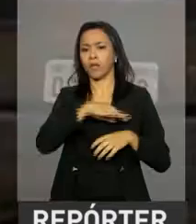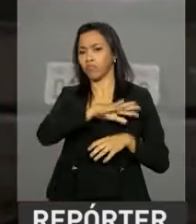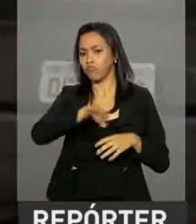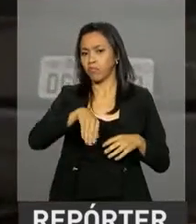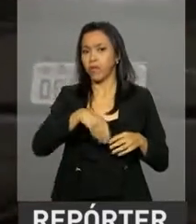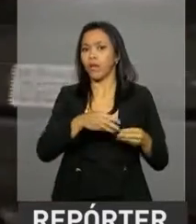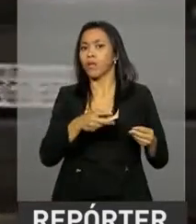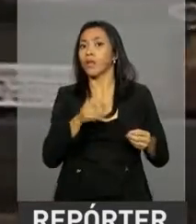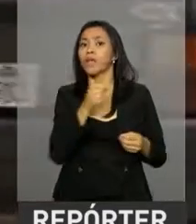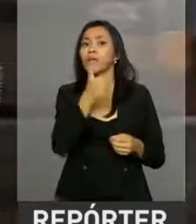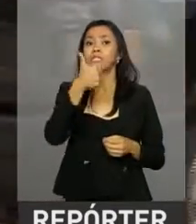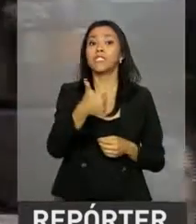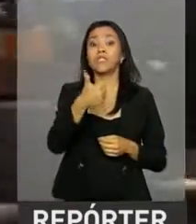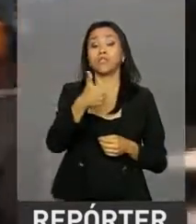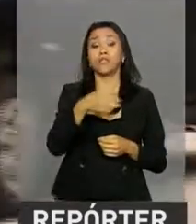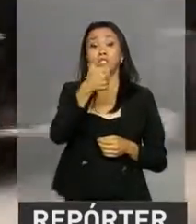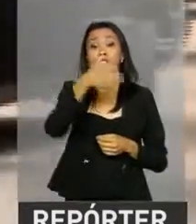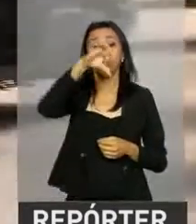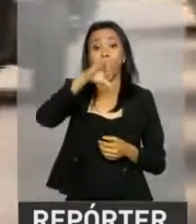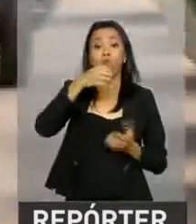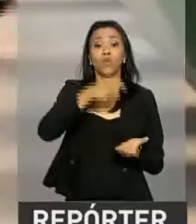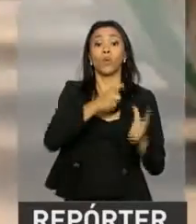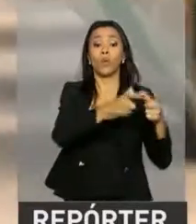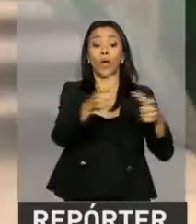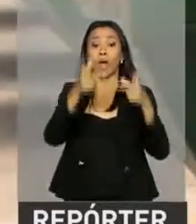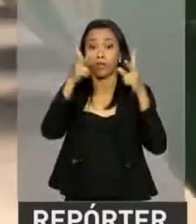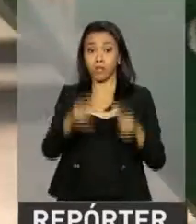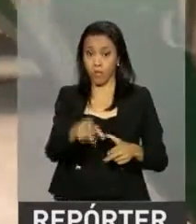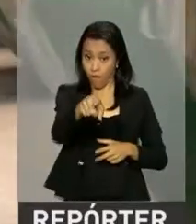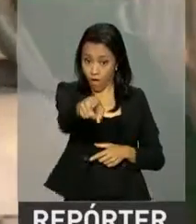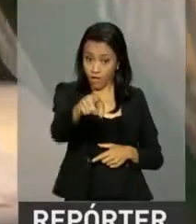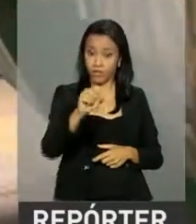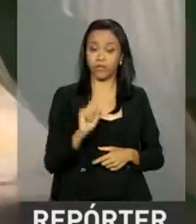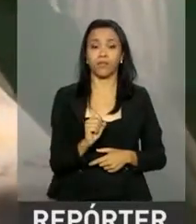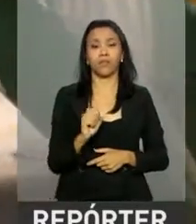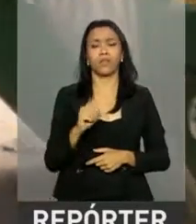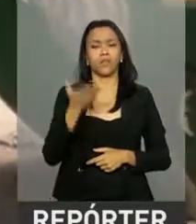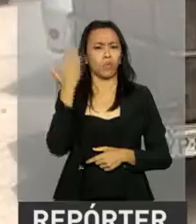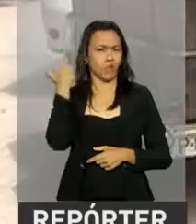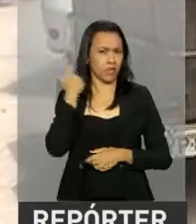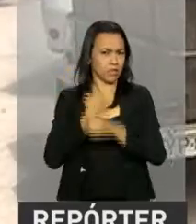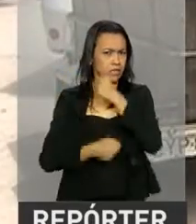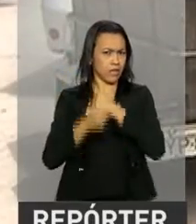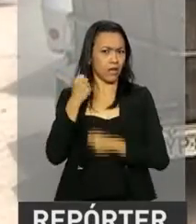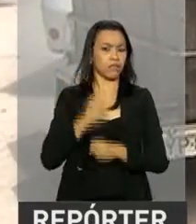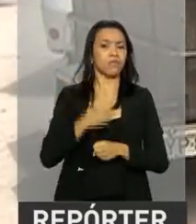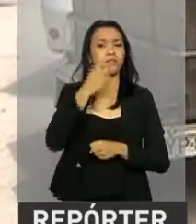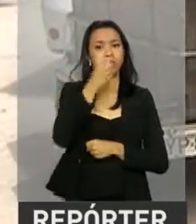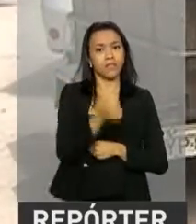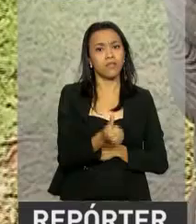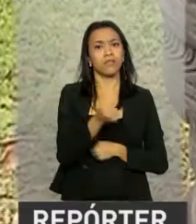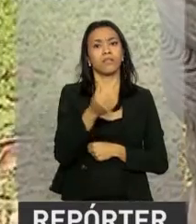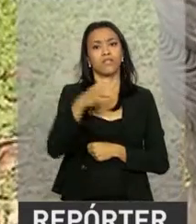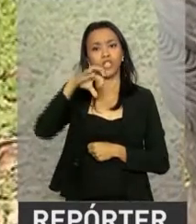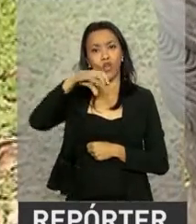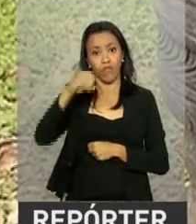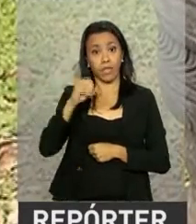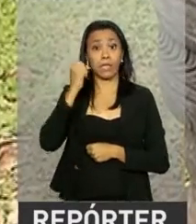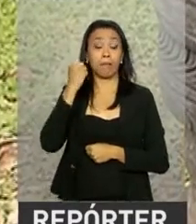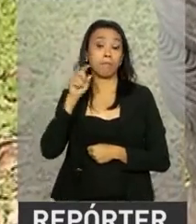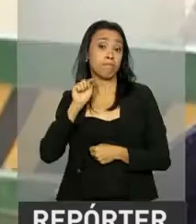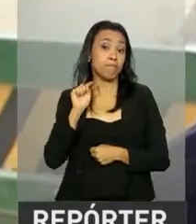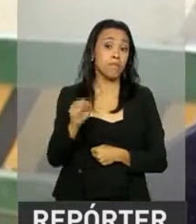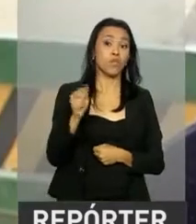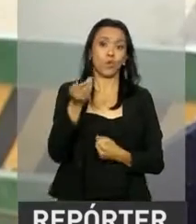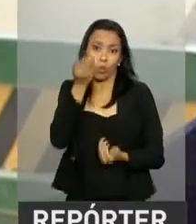em 19 estações como essa. No ano passado, foram mais de 690 mil toneladas só de